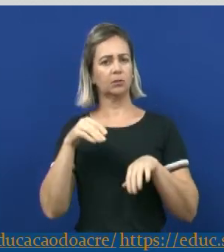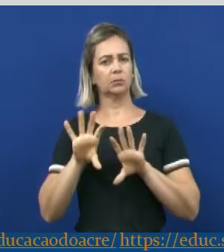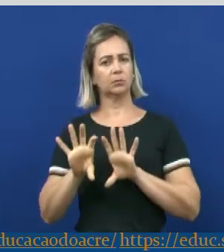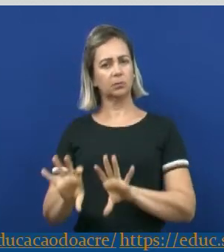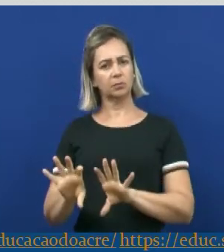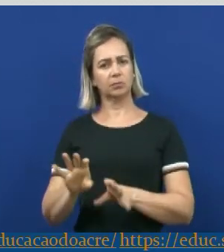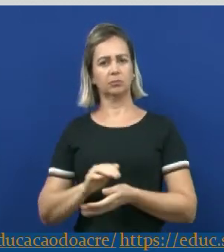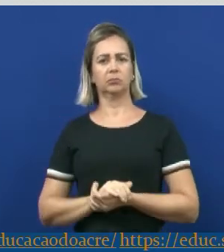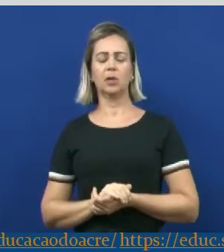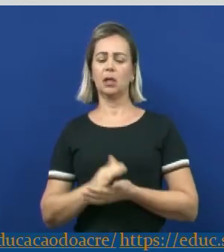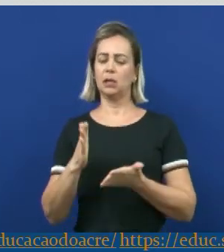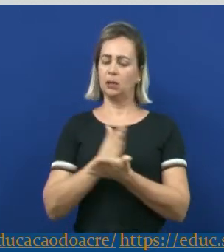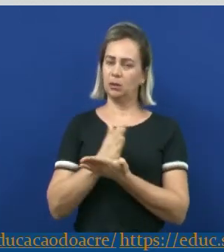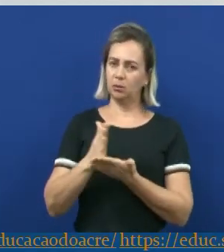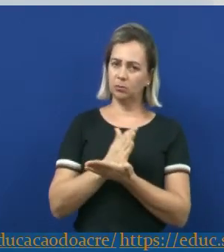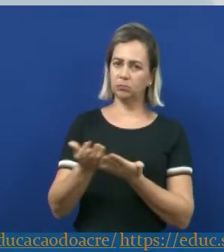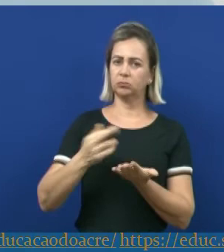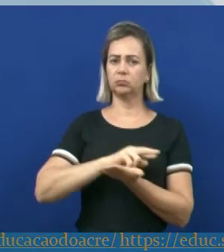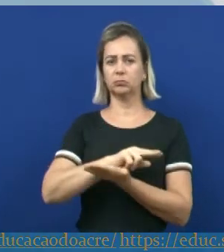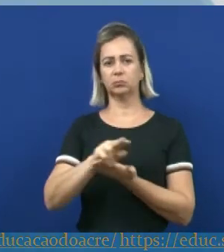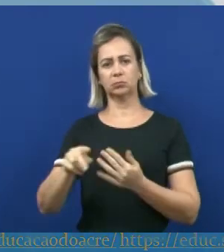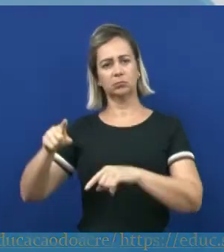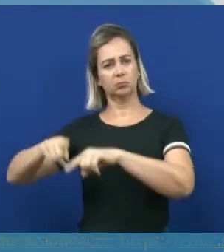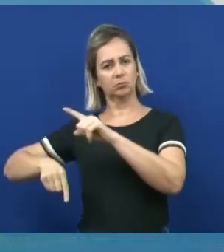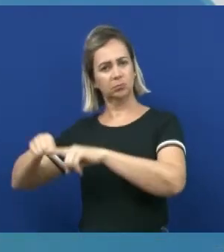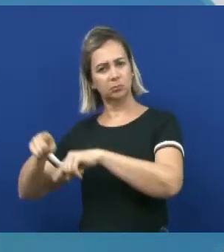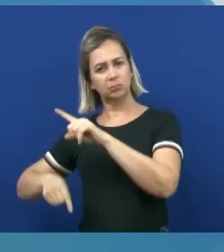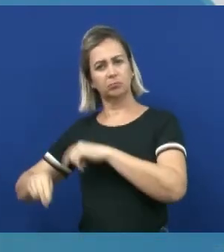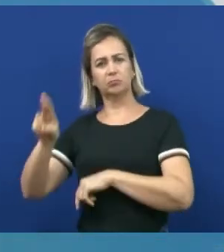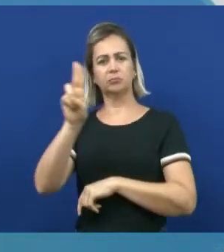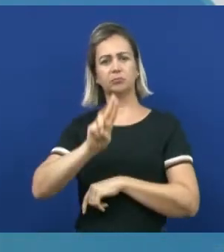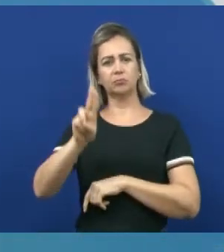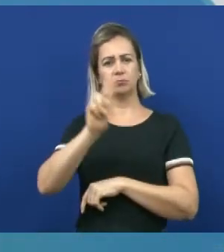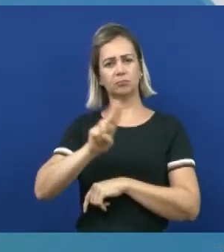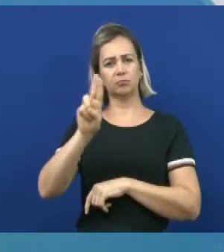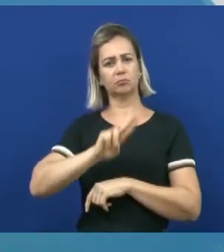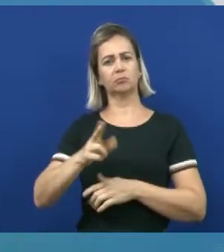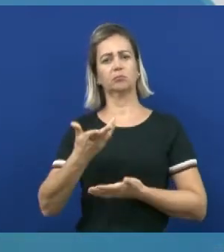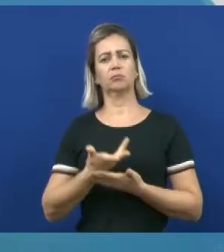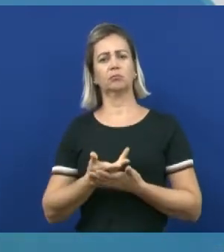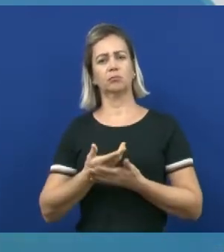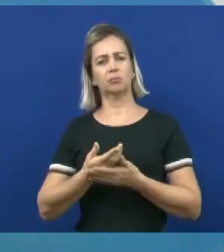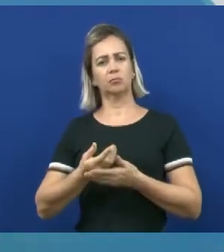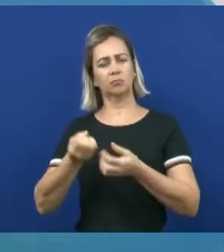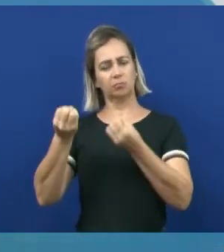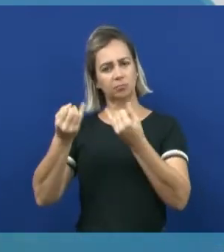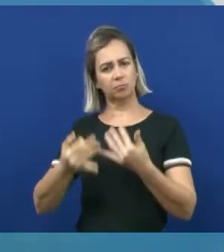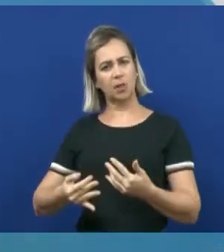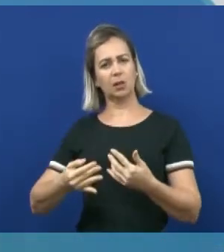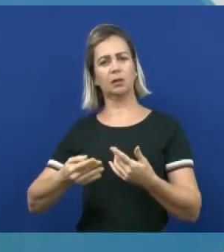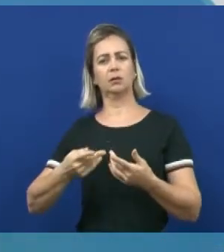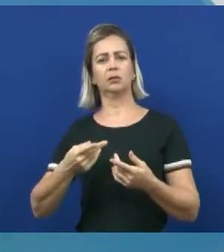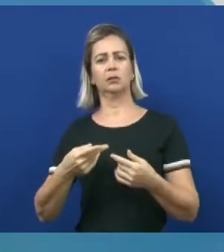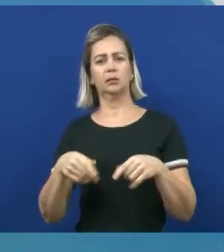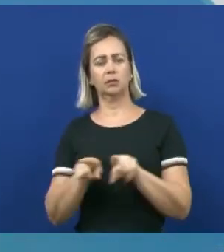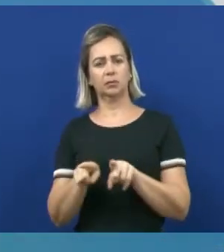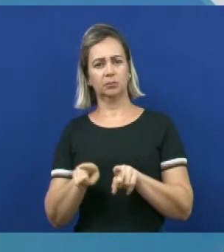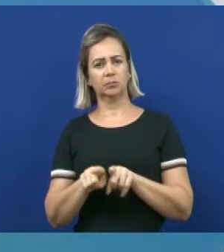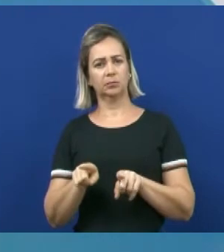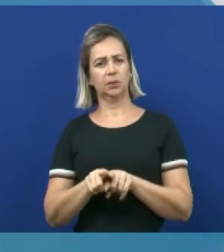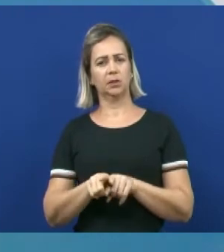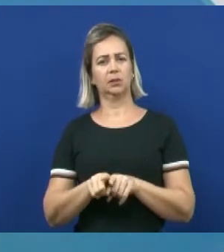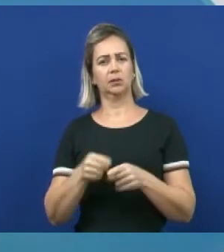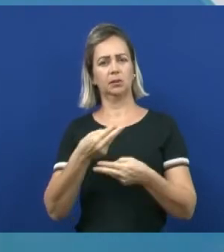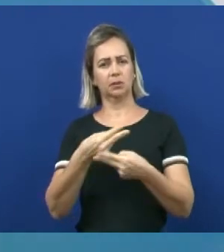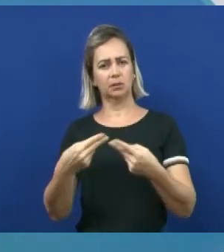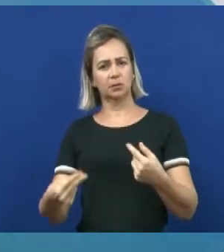são algumas dos vocabulários que utilizamos para descrever a roupa na língua espanhola, certo? Então, vamos praticar aí, né? Resolver algumas atividades.